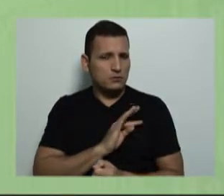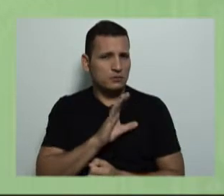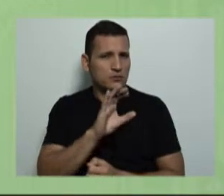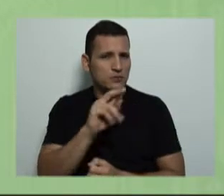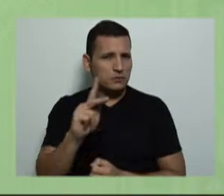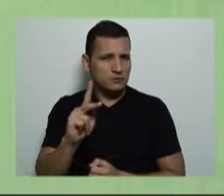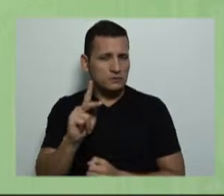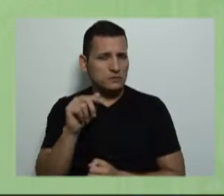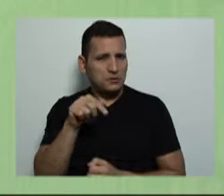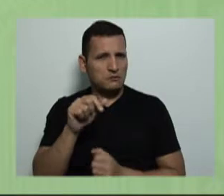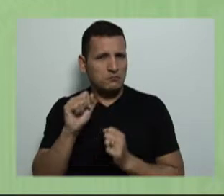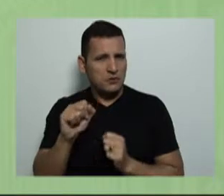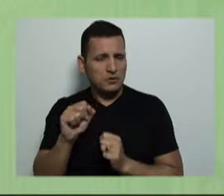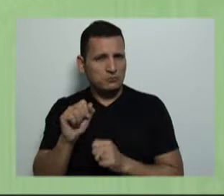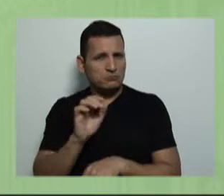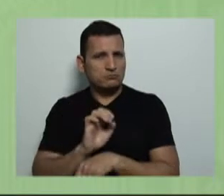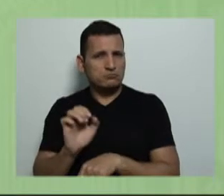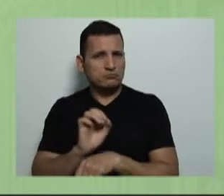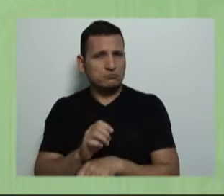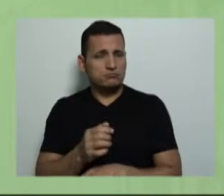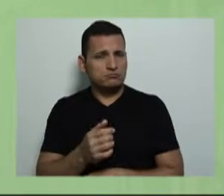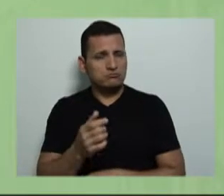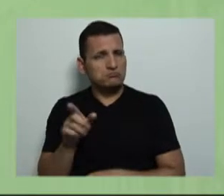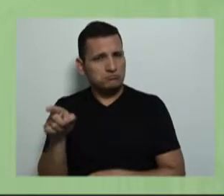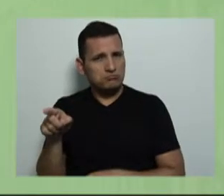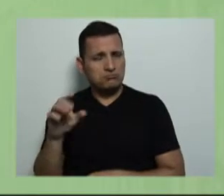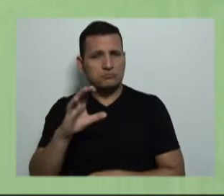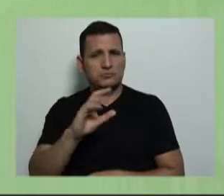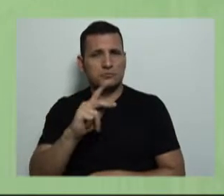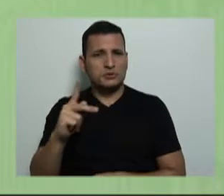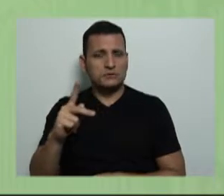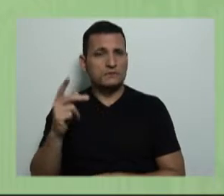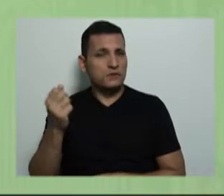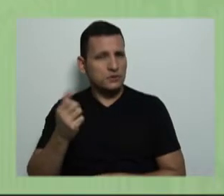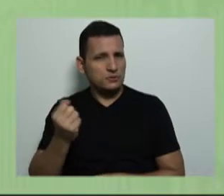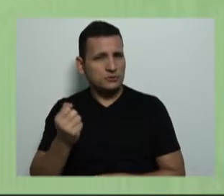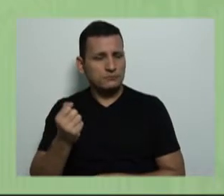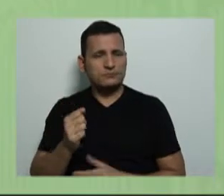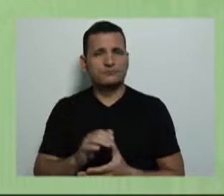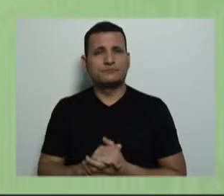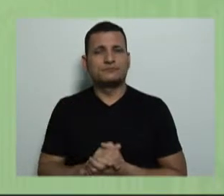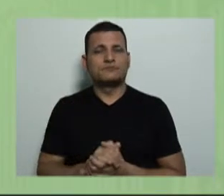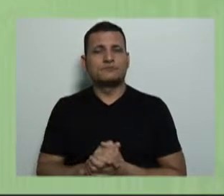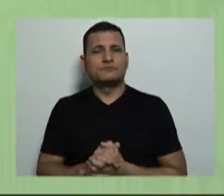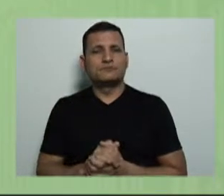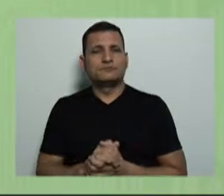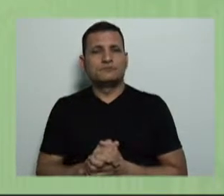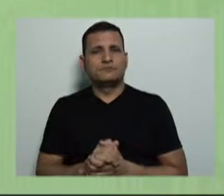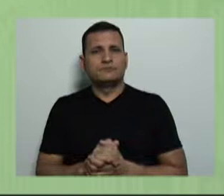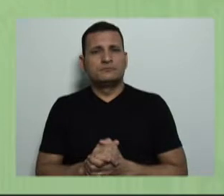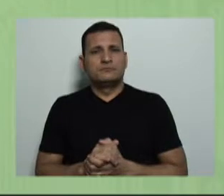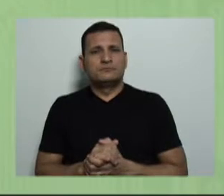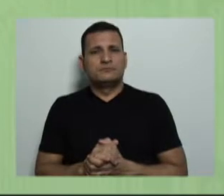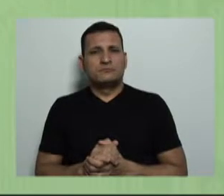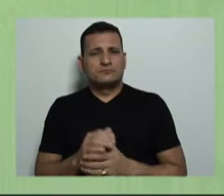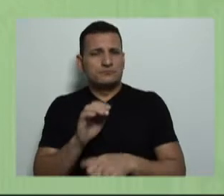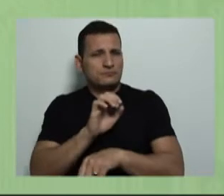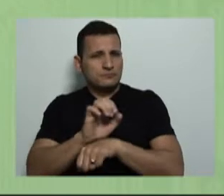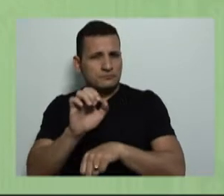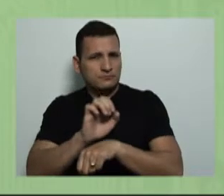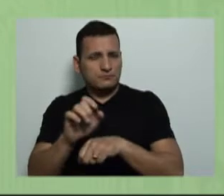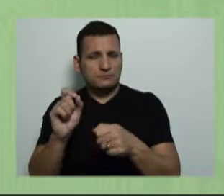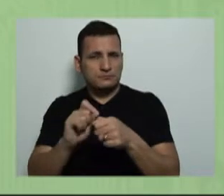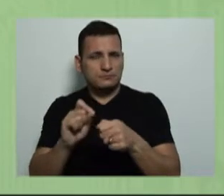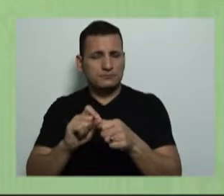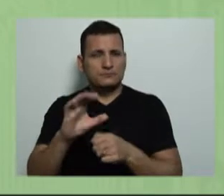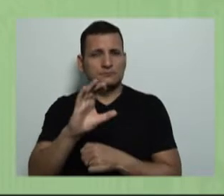leite? Sim, pessoal, ele vai. Ele vai poder fazer estágio em uma cooperativa que trabalhe em uma cooperativa de taxistas? Sim,